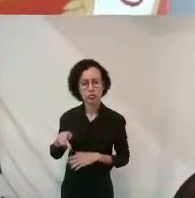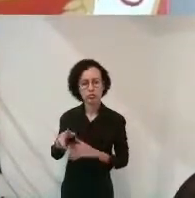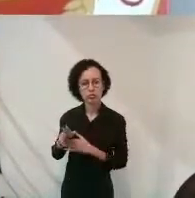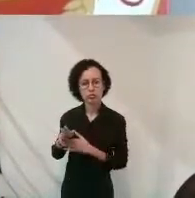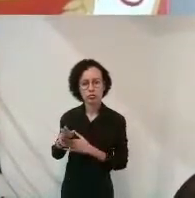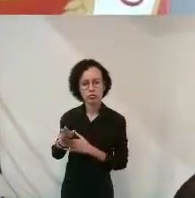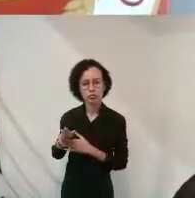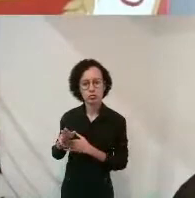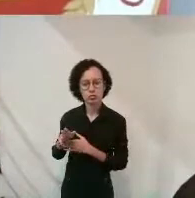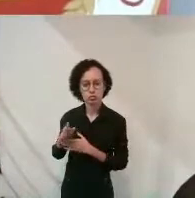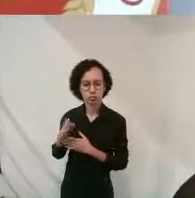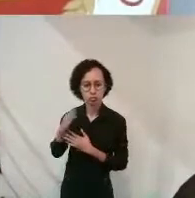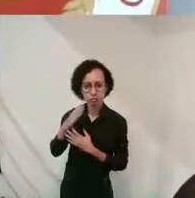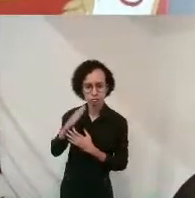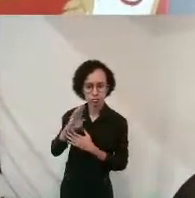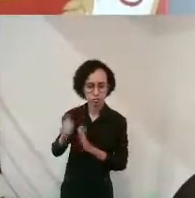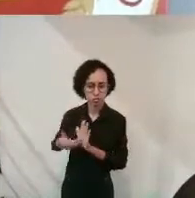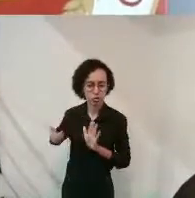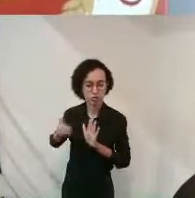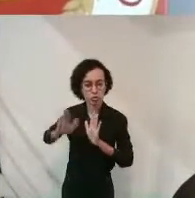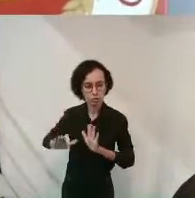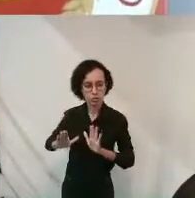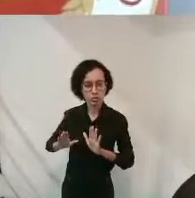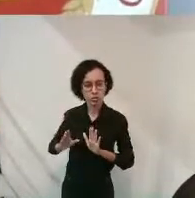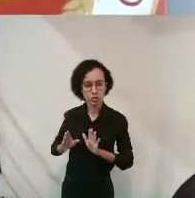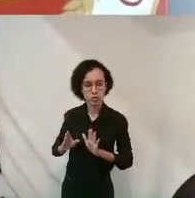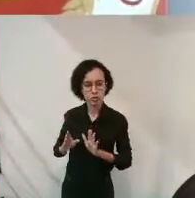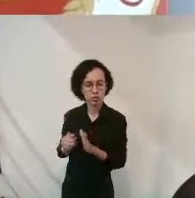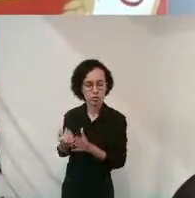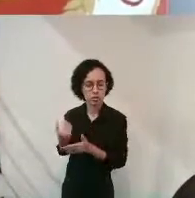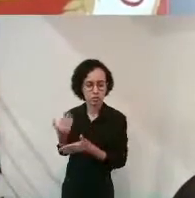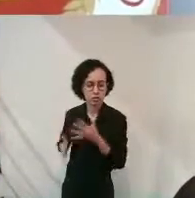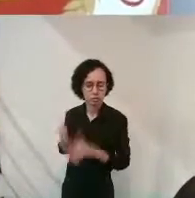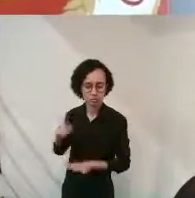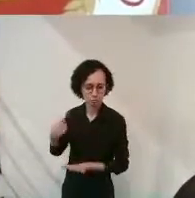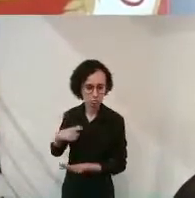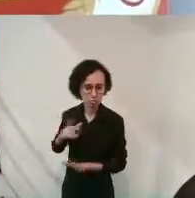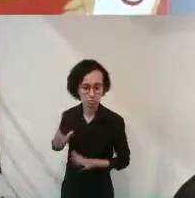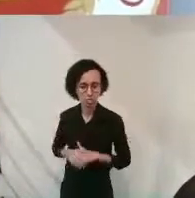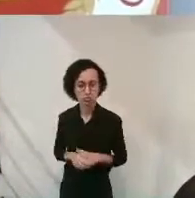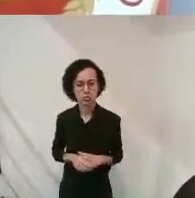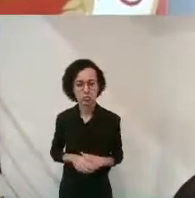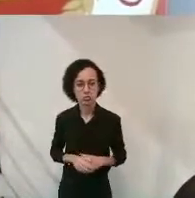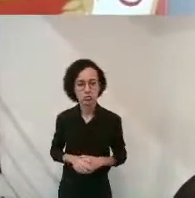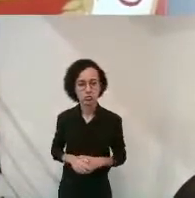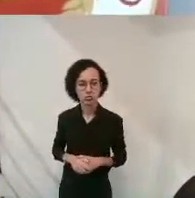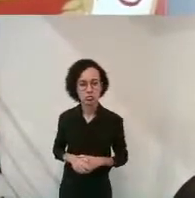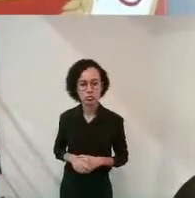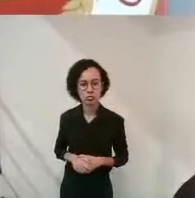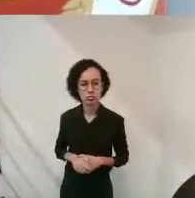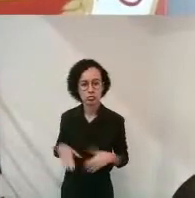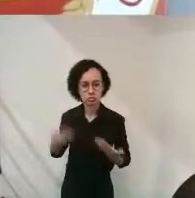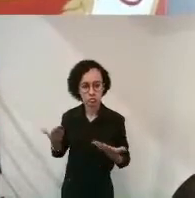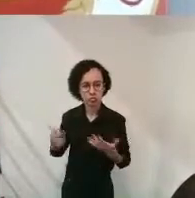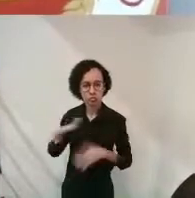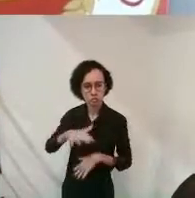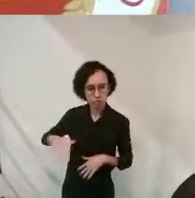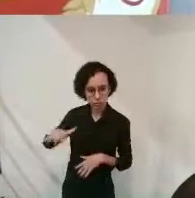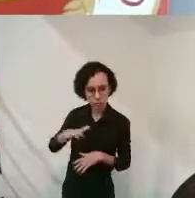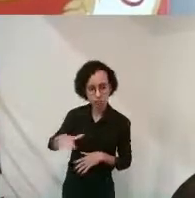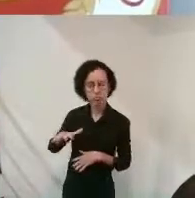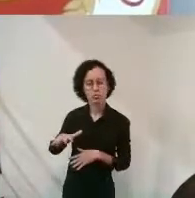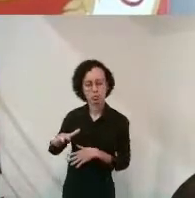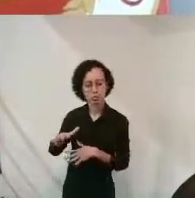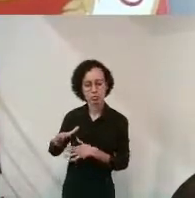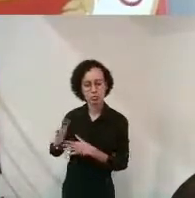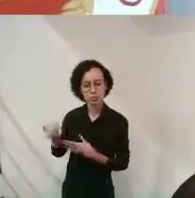termos, em nível estadual ou até municipal. Então, são espaços de deliberação e